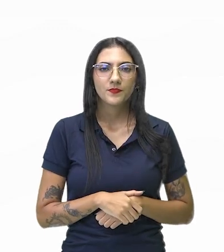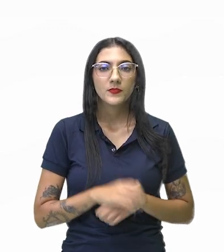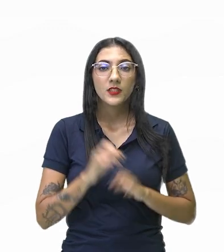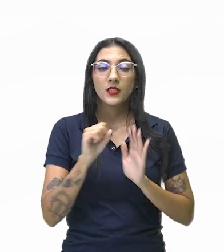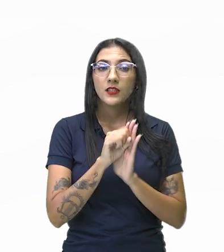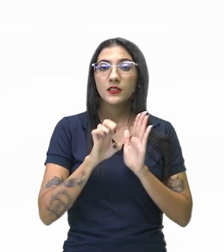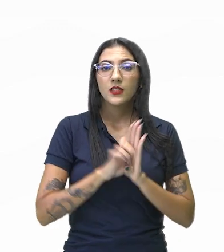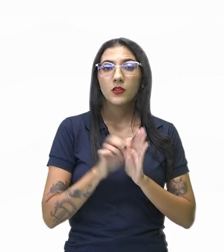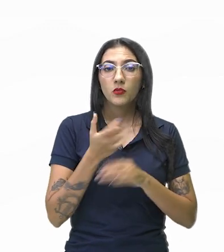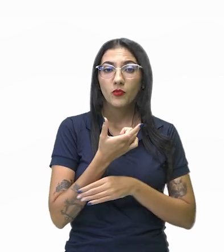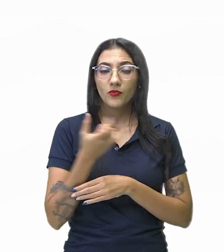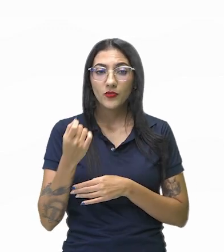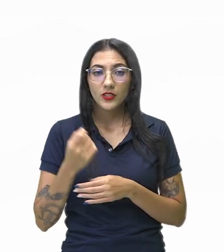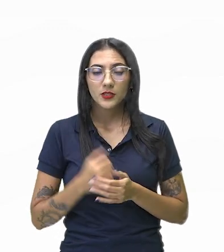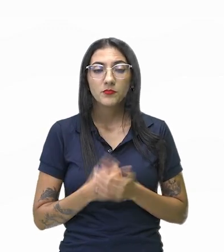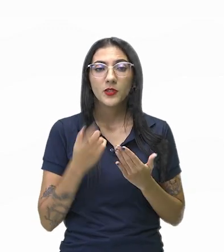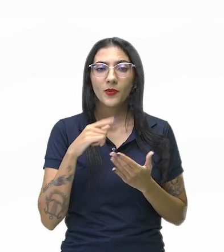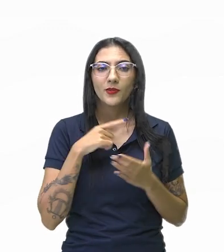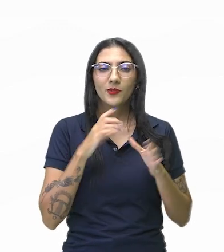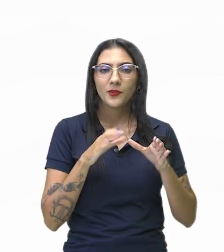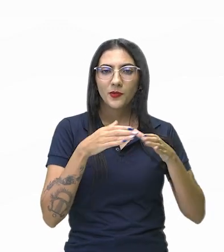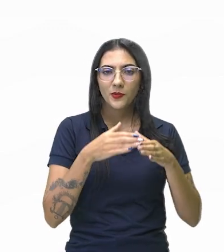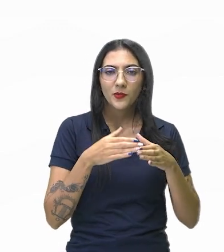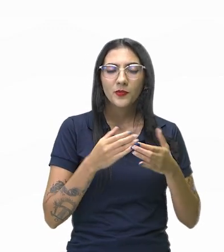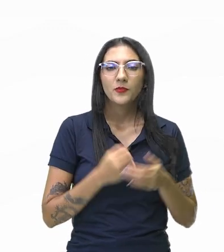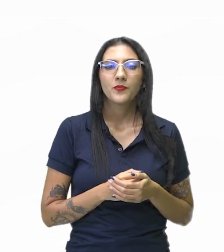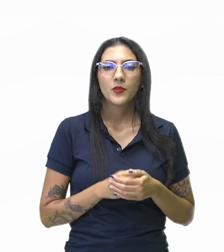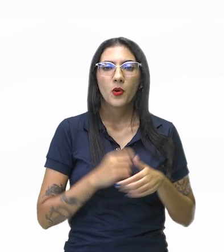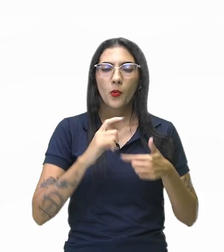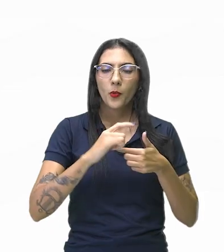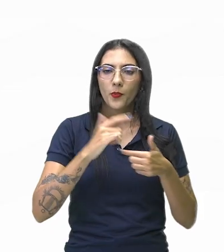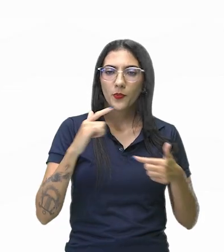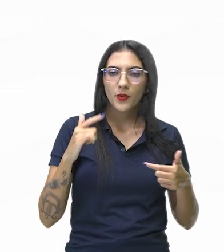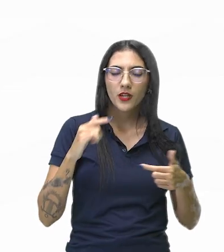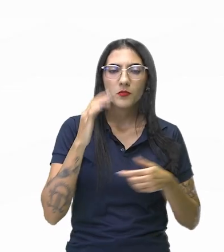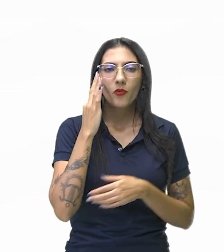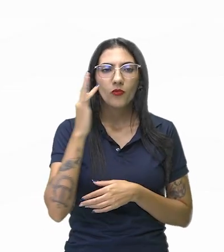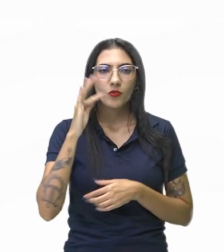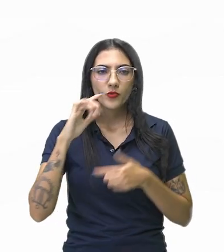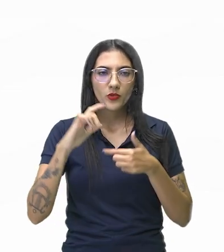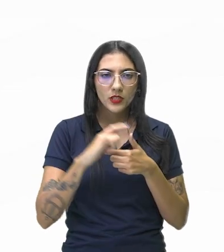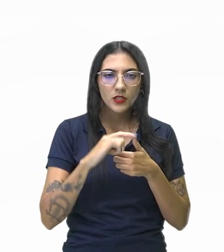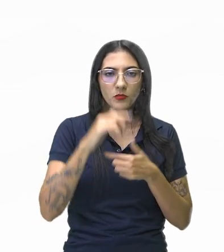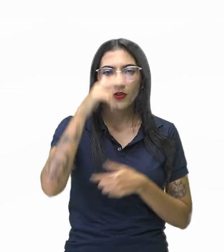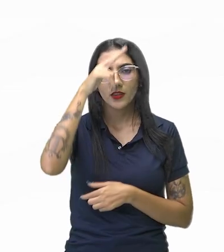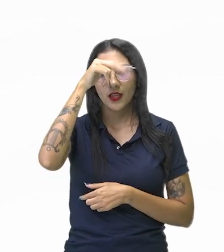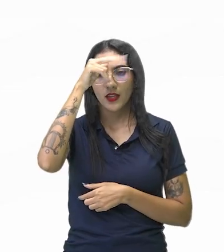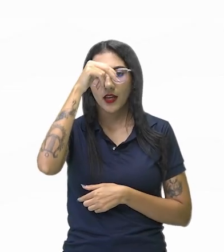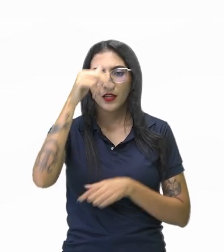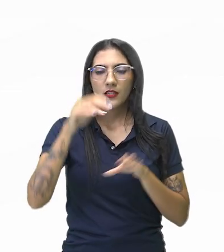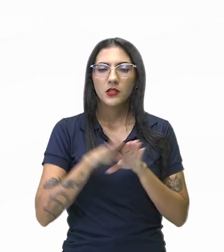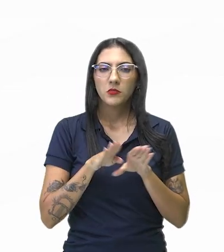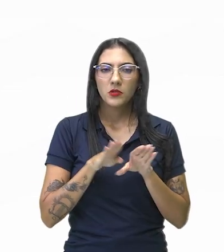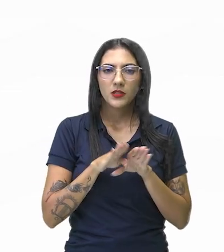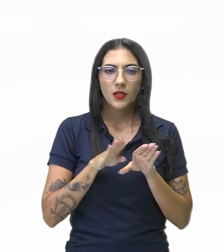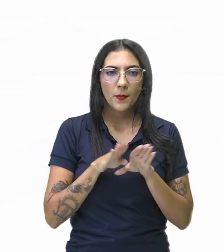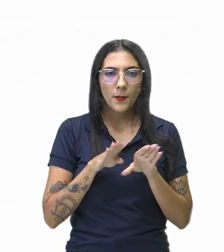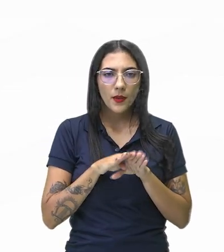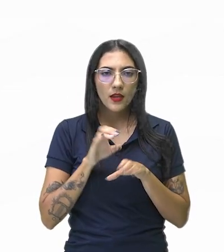Então, as vanguardas artísticas, cubismo, futurismo, dadaísmo, surrealismo,